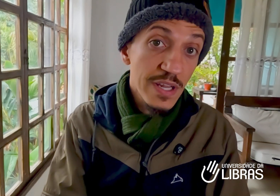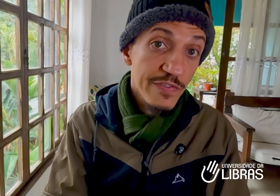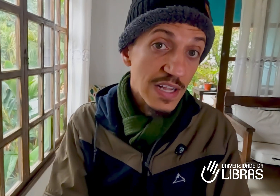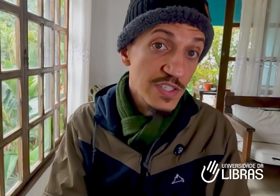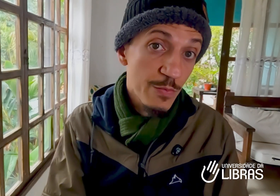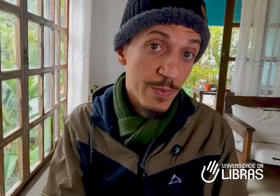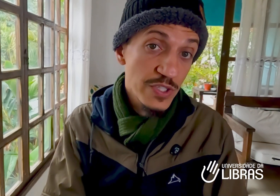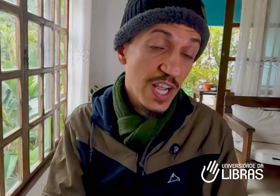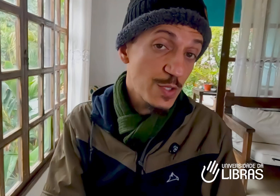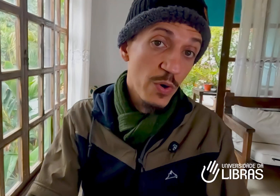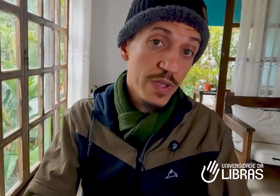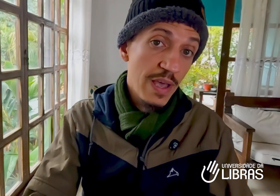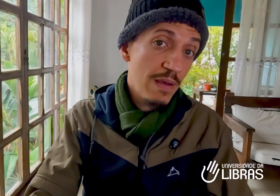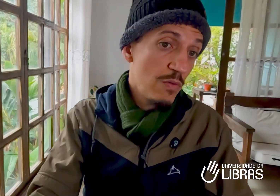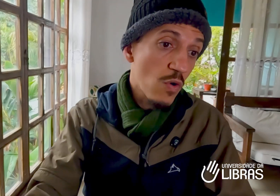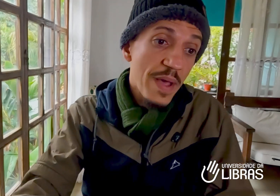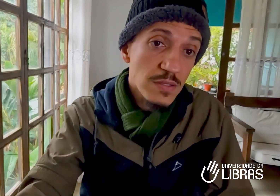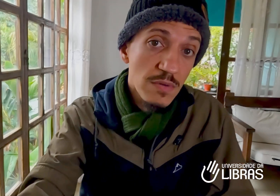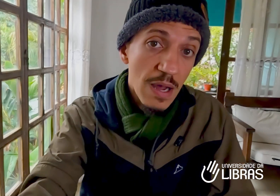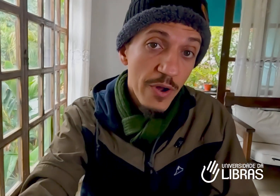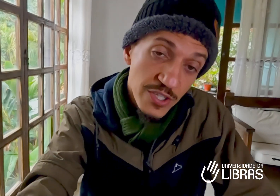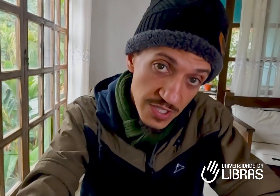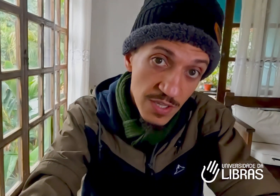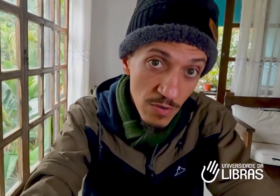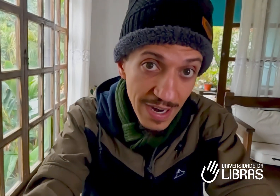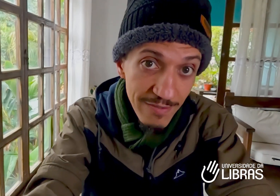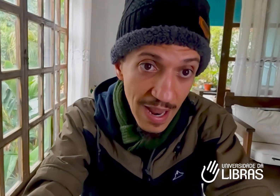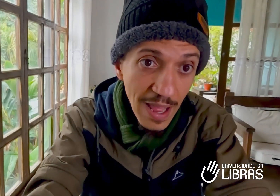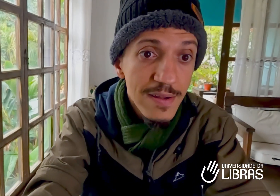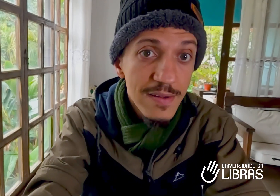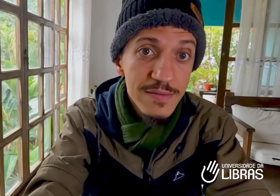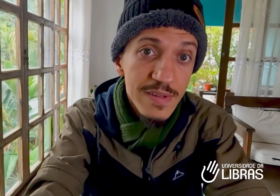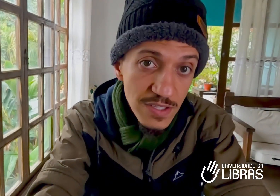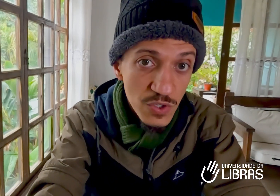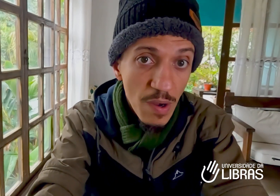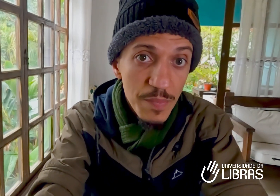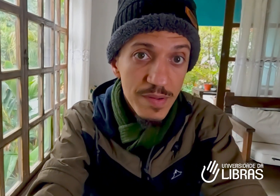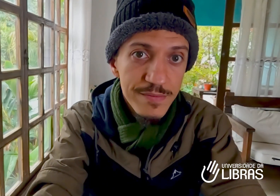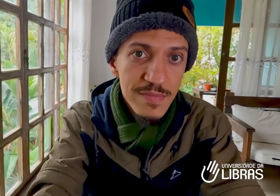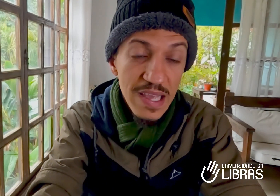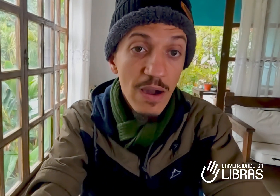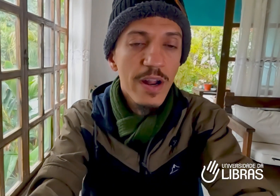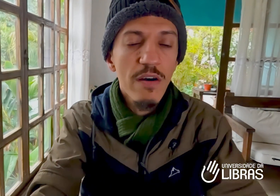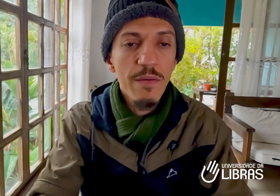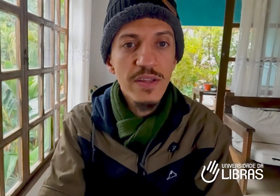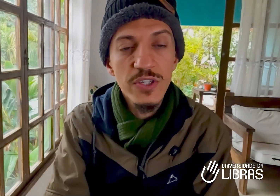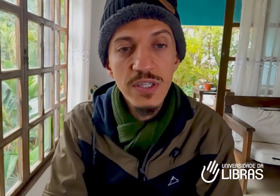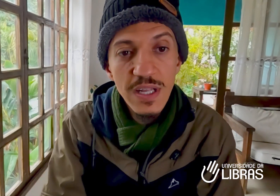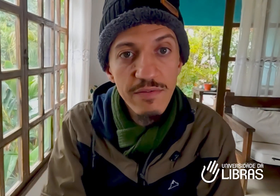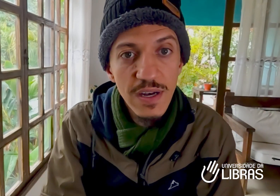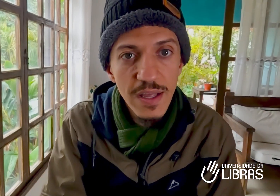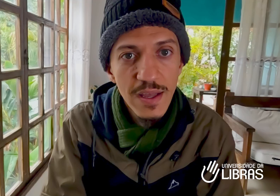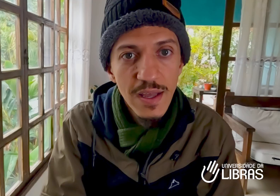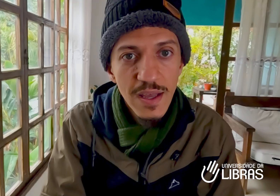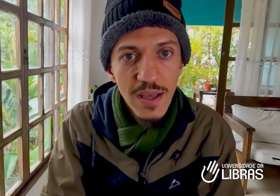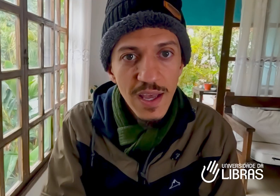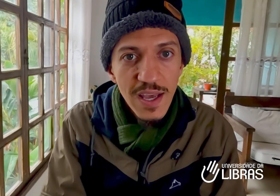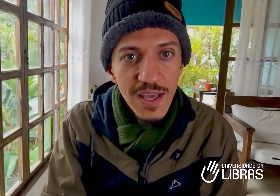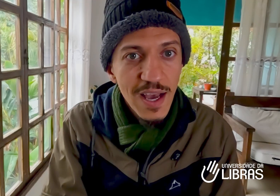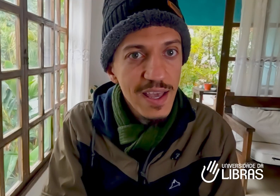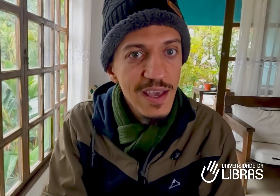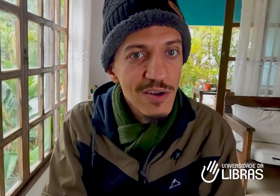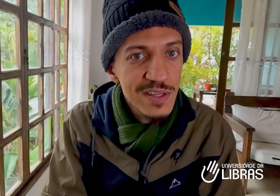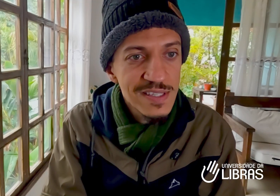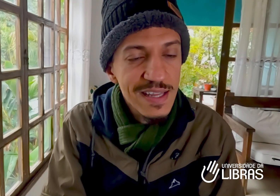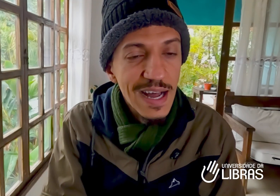muito significativo pra gente, porque no começo do namoro a gente se encontrava lá, nesse shopping. E agora novamente a gente estava ali.